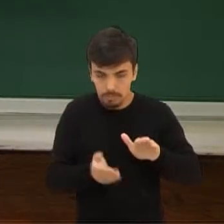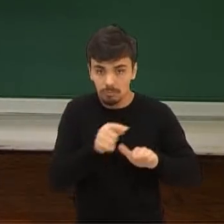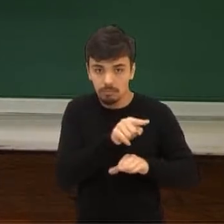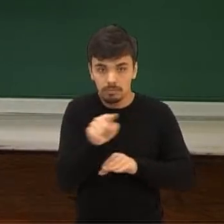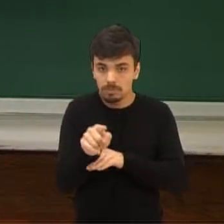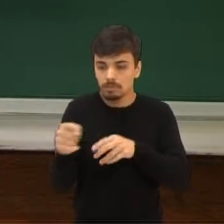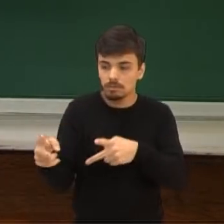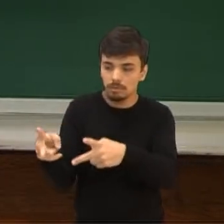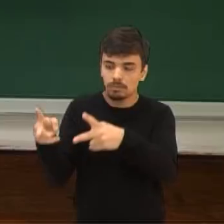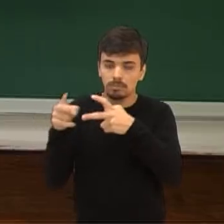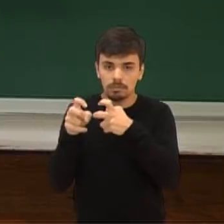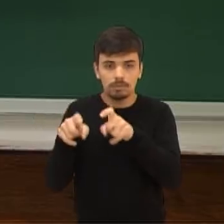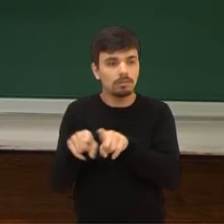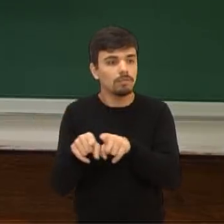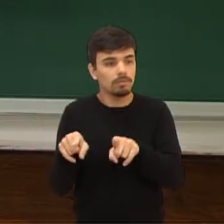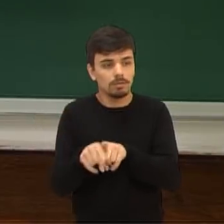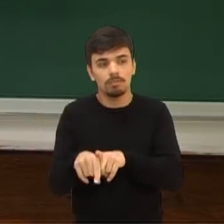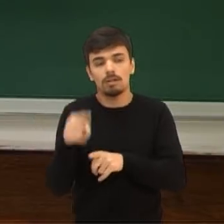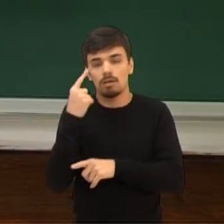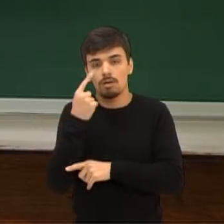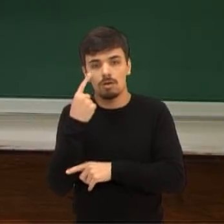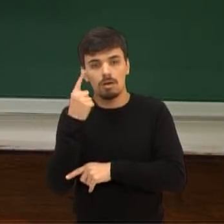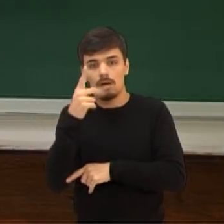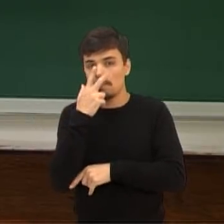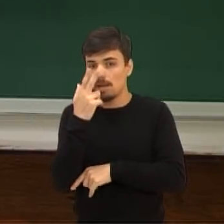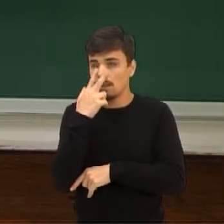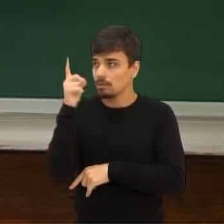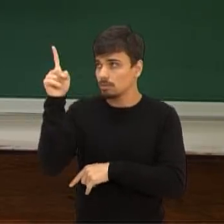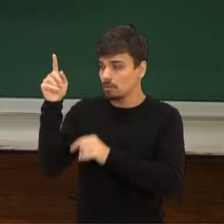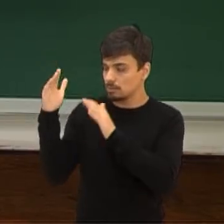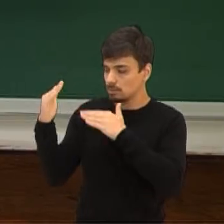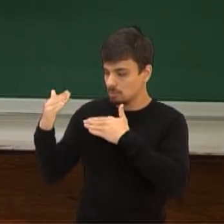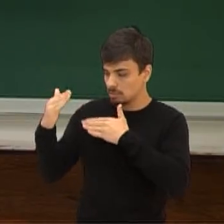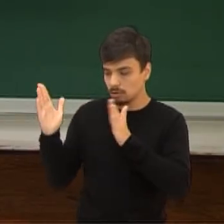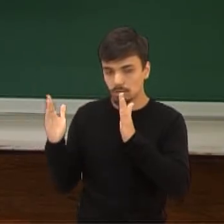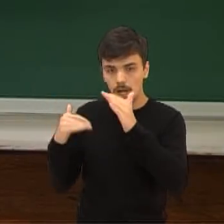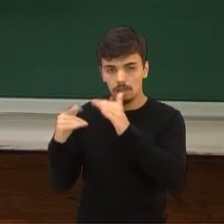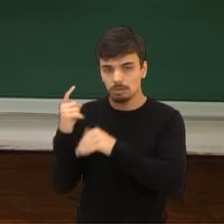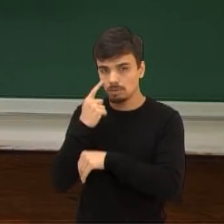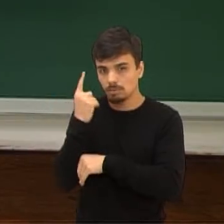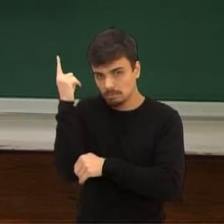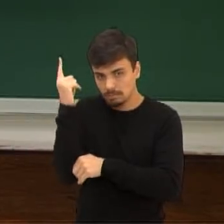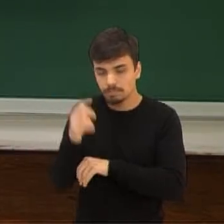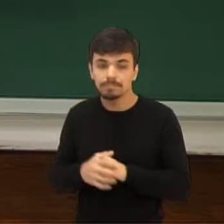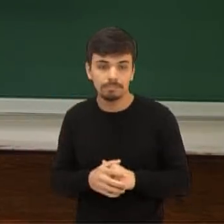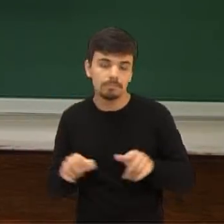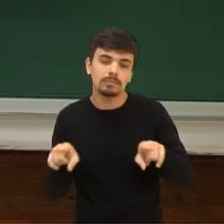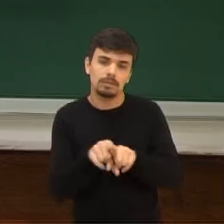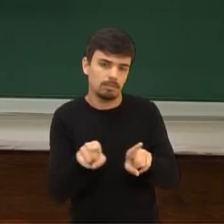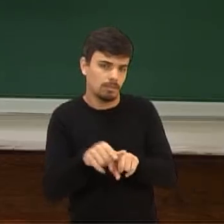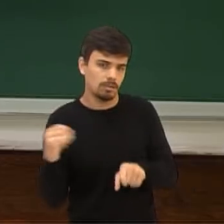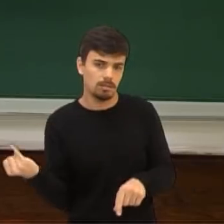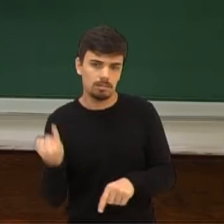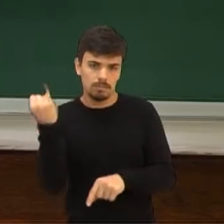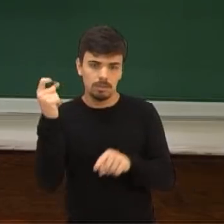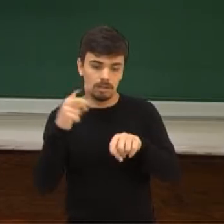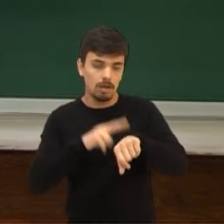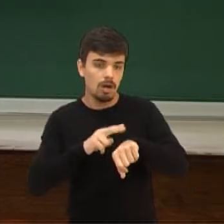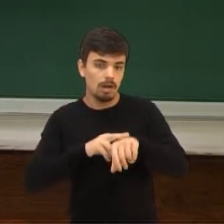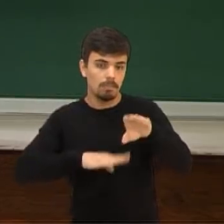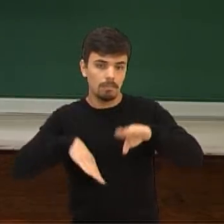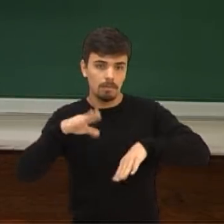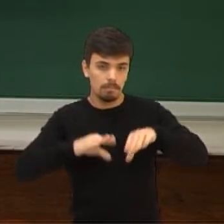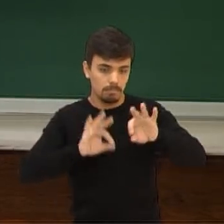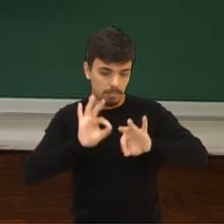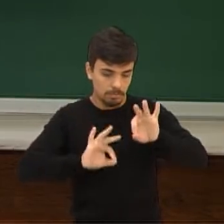vocês observarão que será formada esta caixinha, ok? E muito importante na hora da planificação,